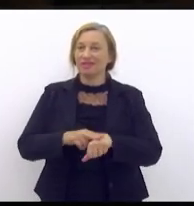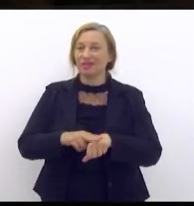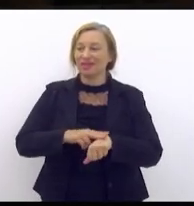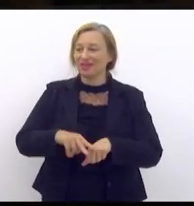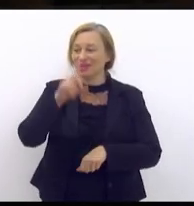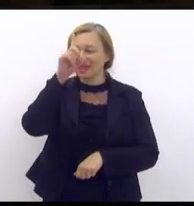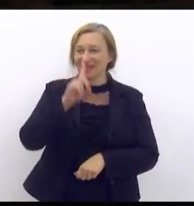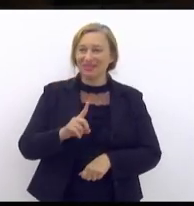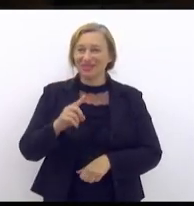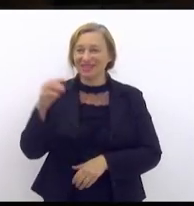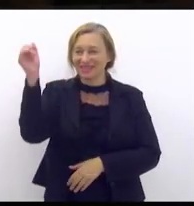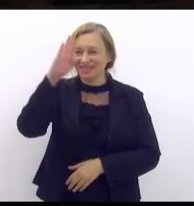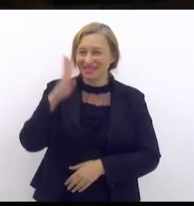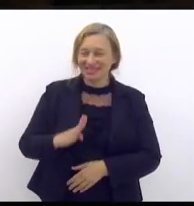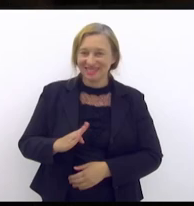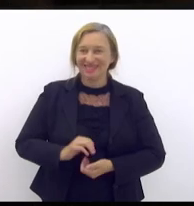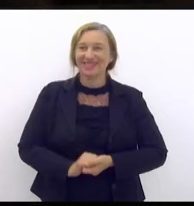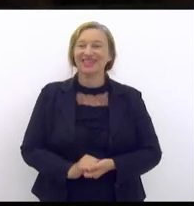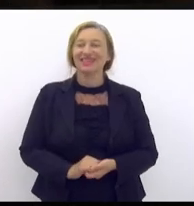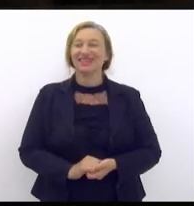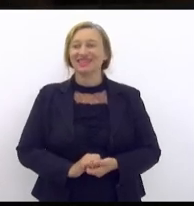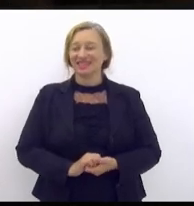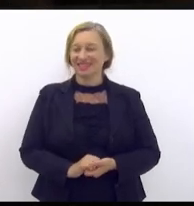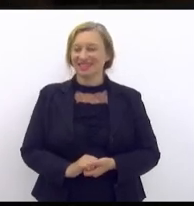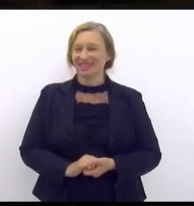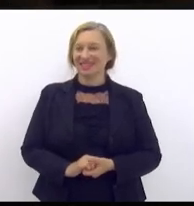do Brasil.